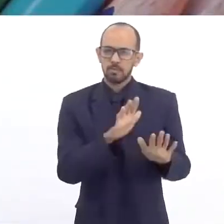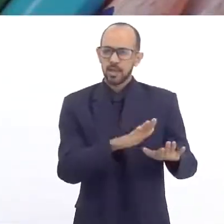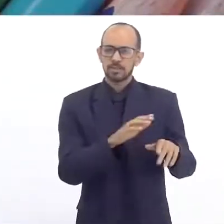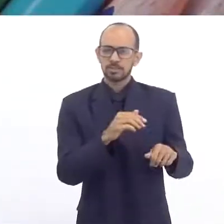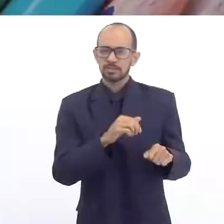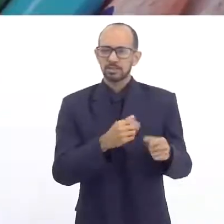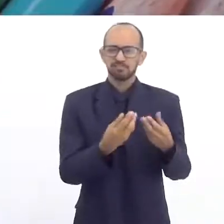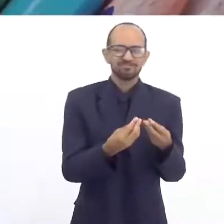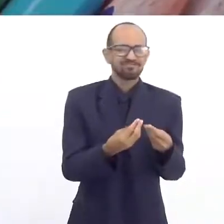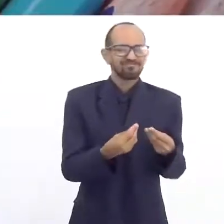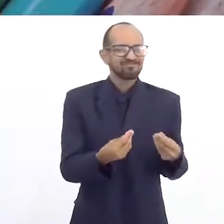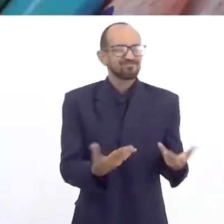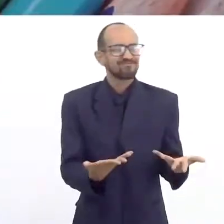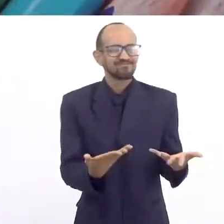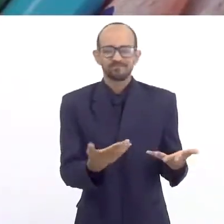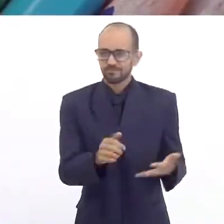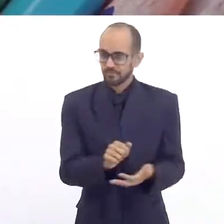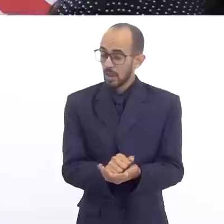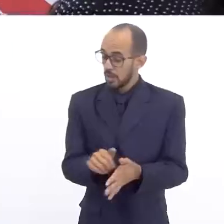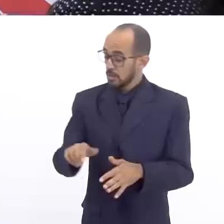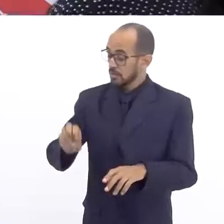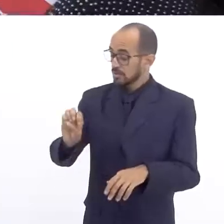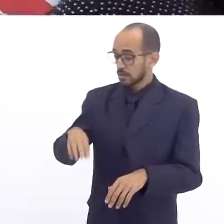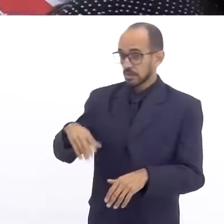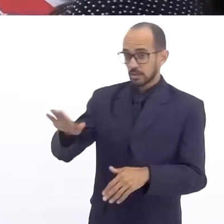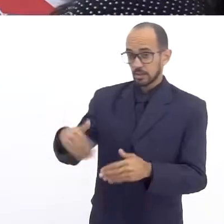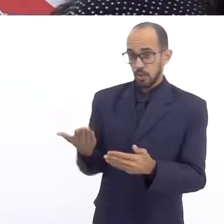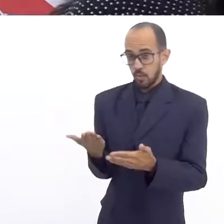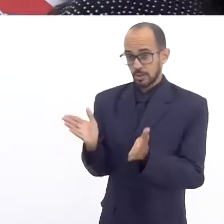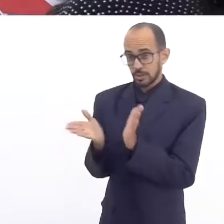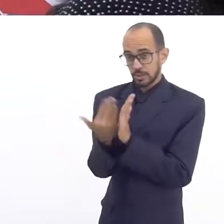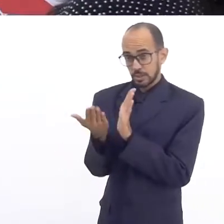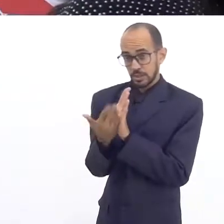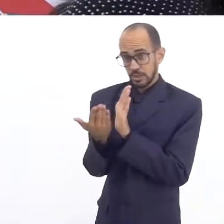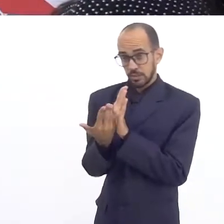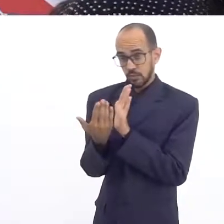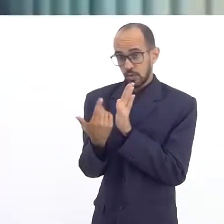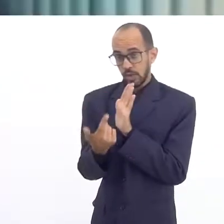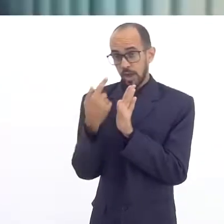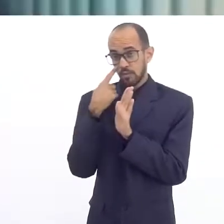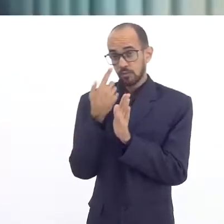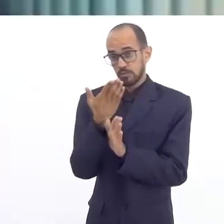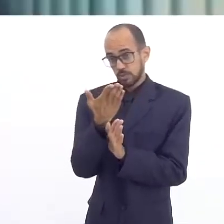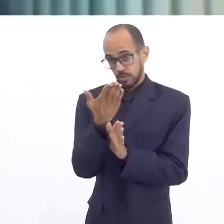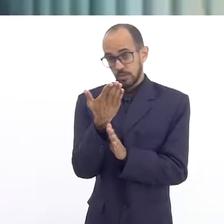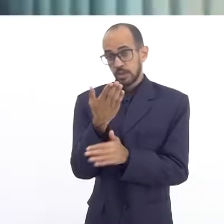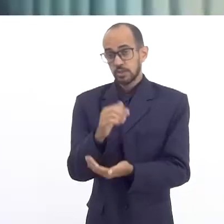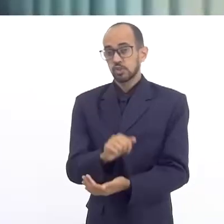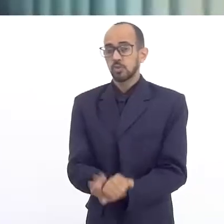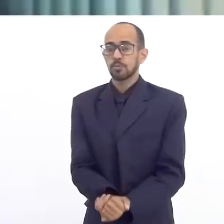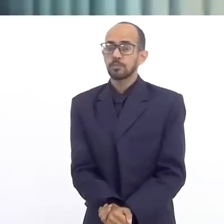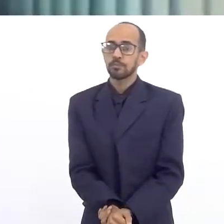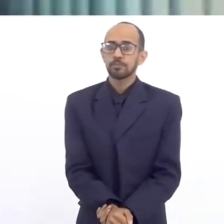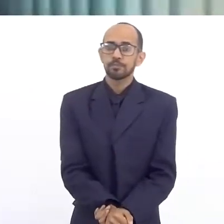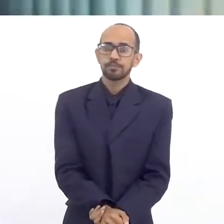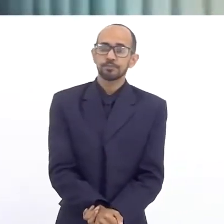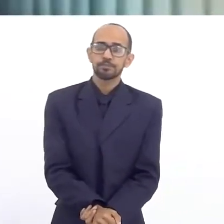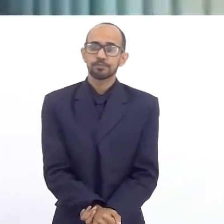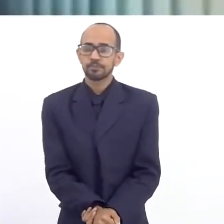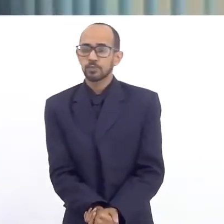né, correndo, mas você mesmo não está vivendo... Aqui, olha, esse livro aqui, ó, que eu quero mostrar para vocês...